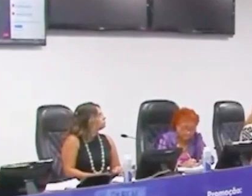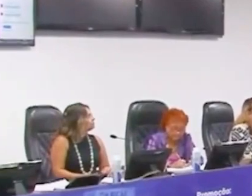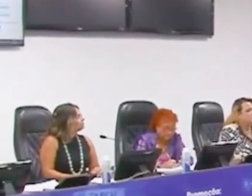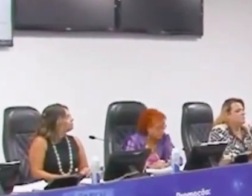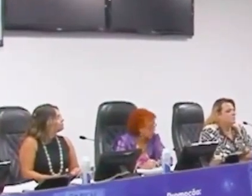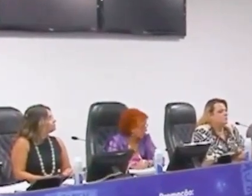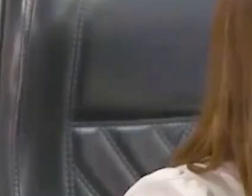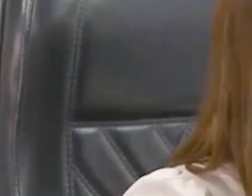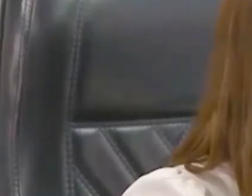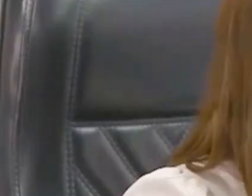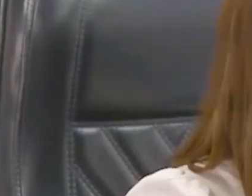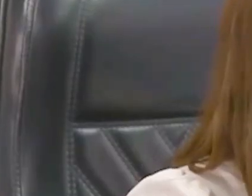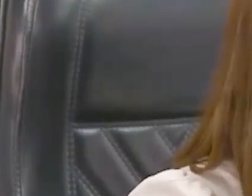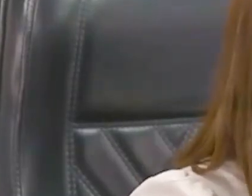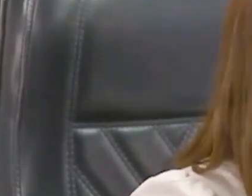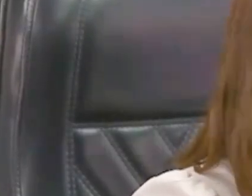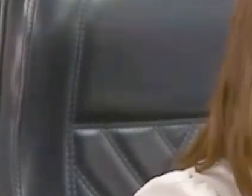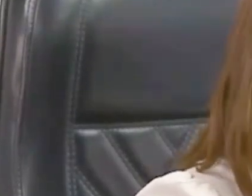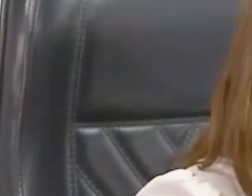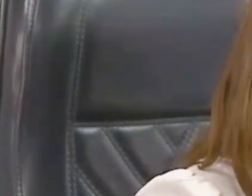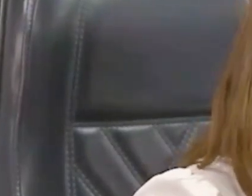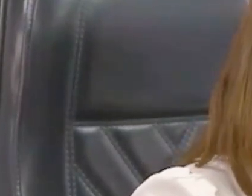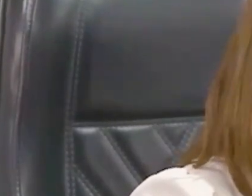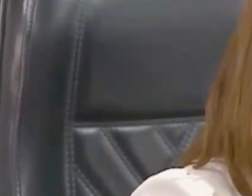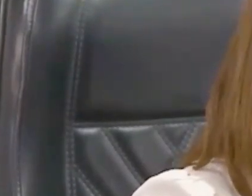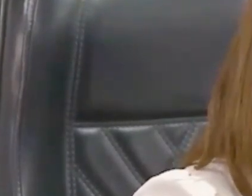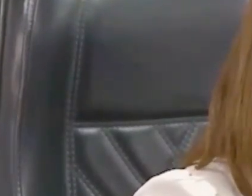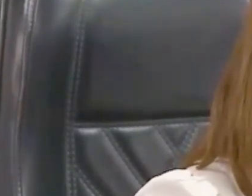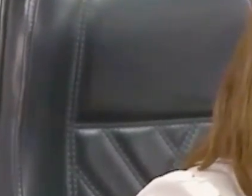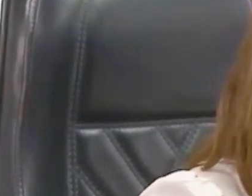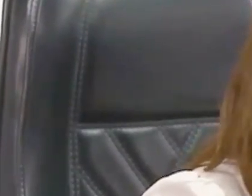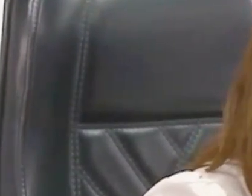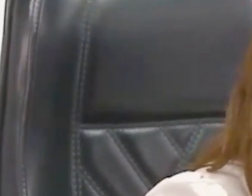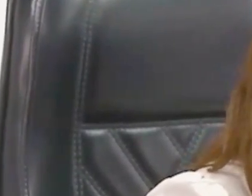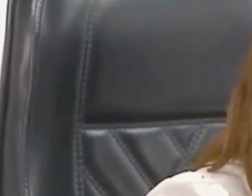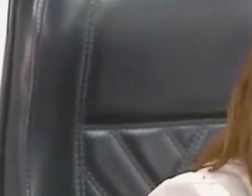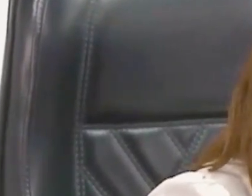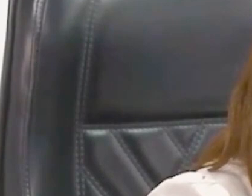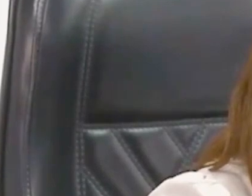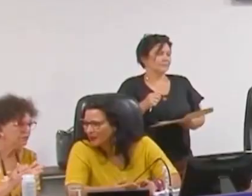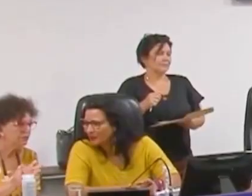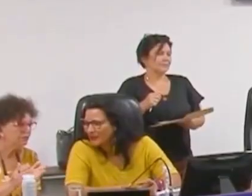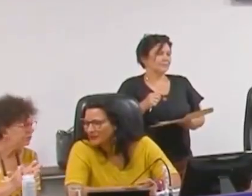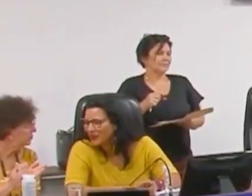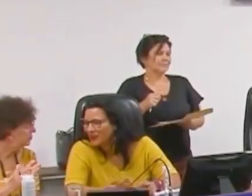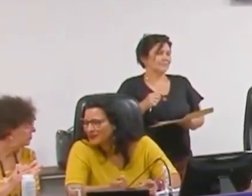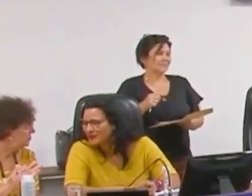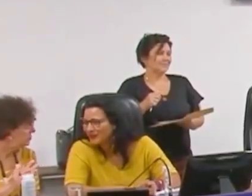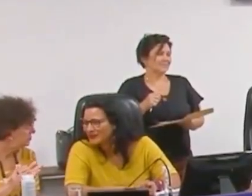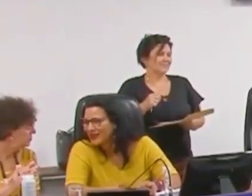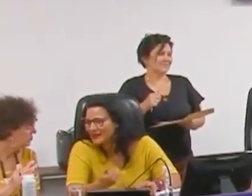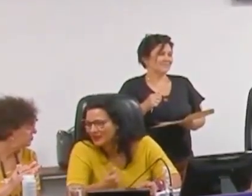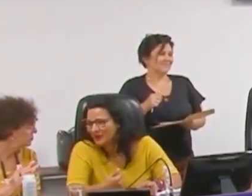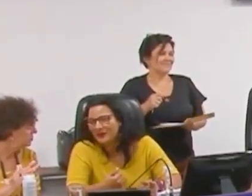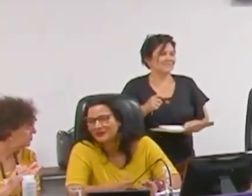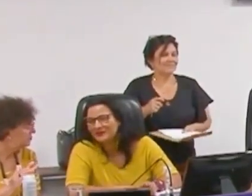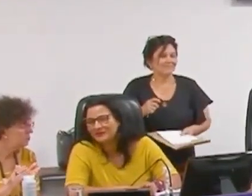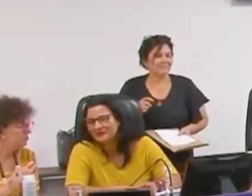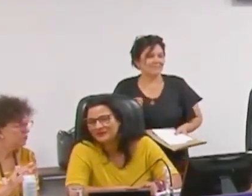várias parlamentares e representantes eleitas, além de diretoras da APOSP.